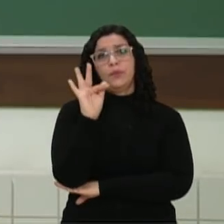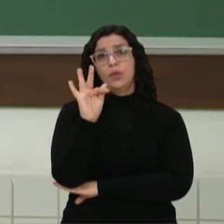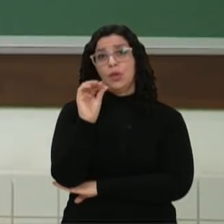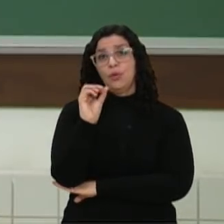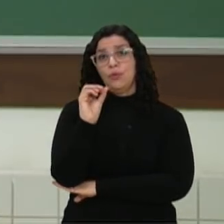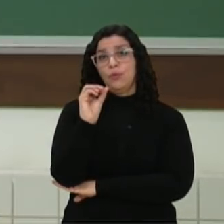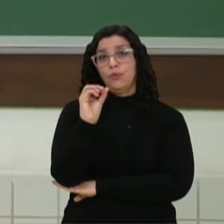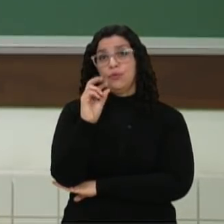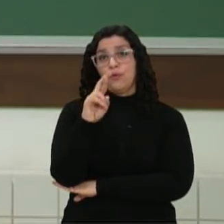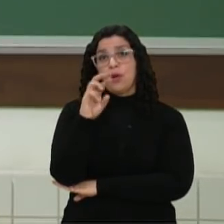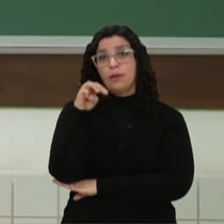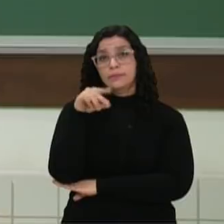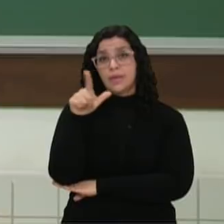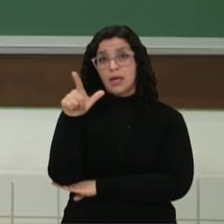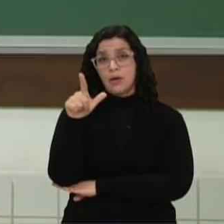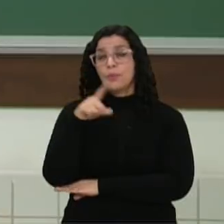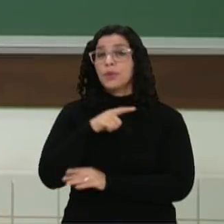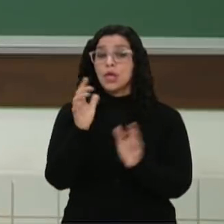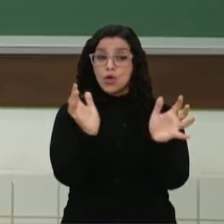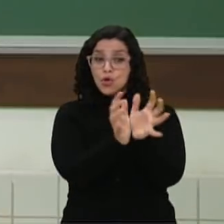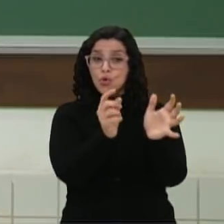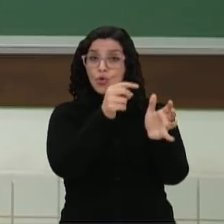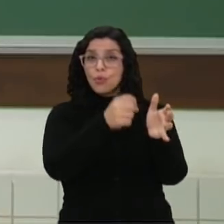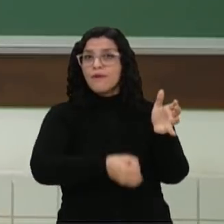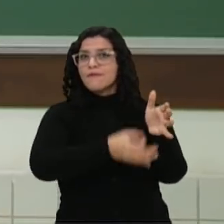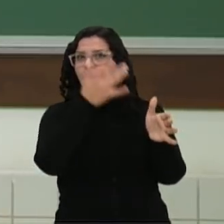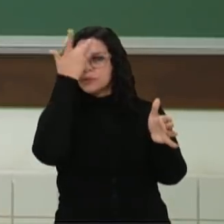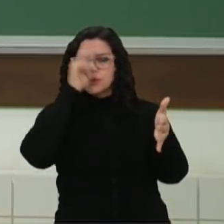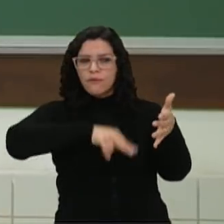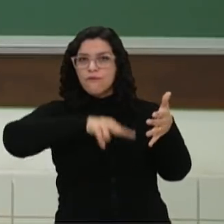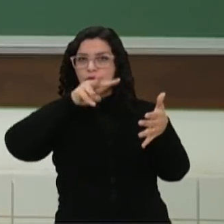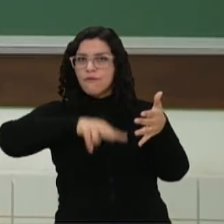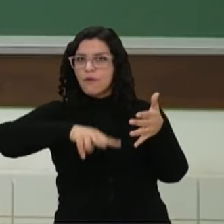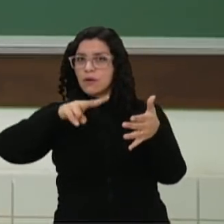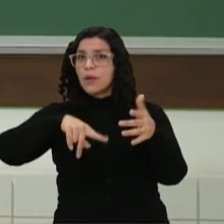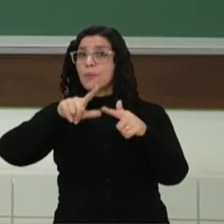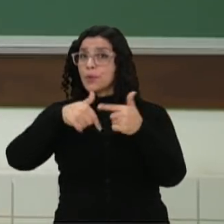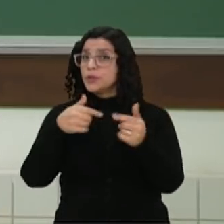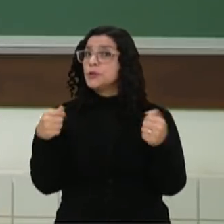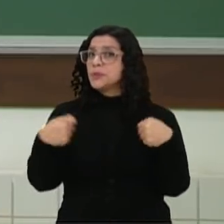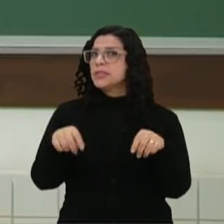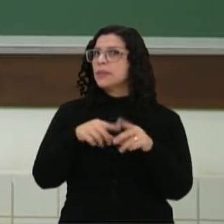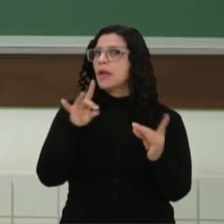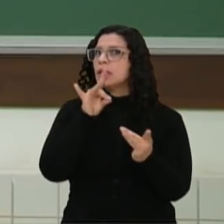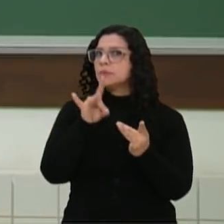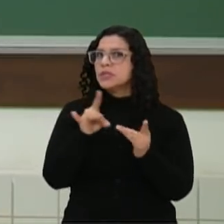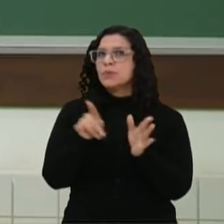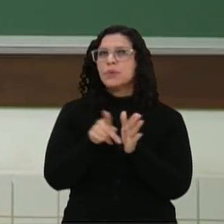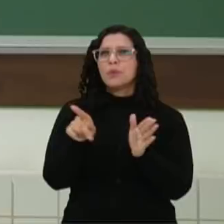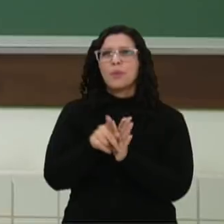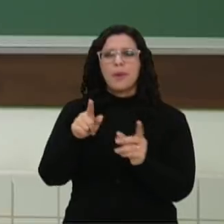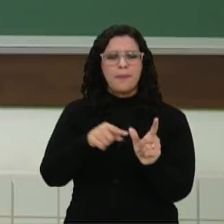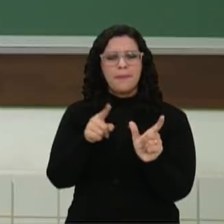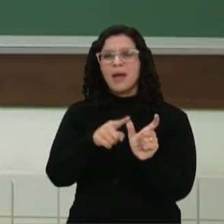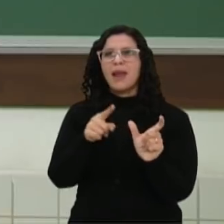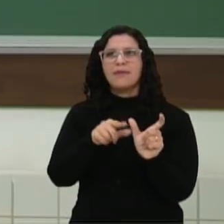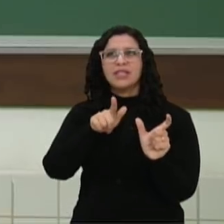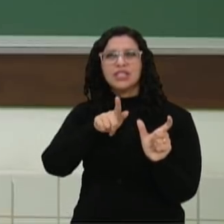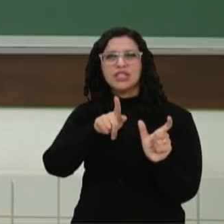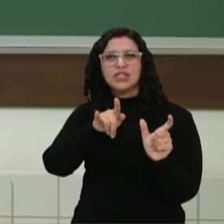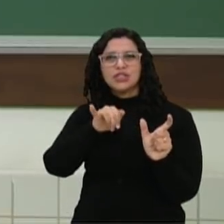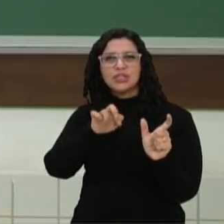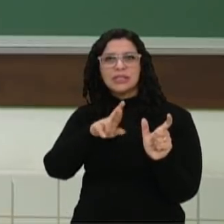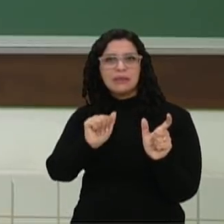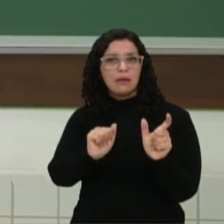nós temos vários leitores, um coletivo, é interessante que questões muito específicas, como gírias, não sejam